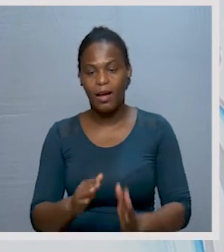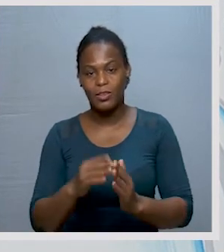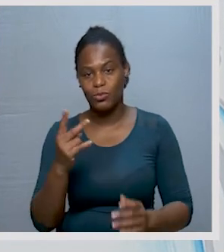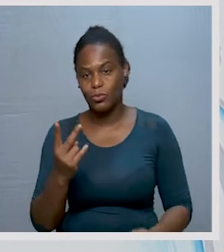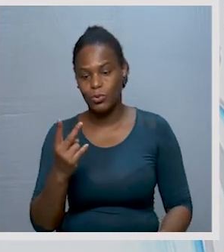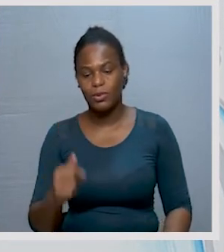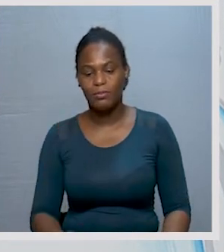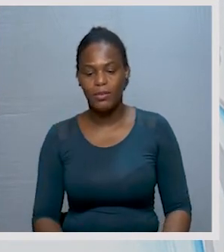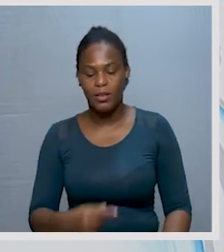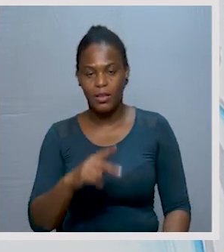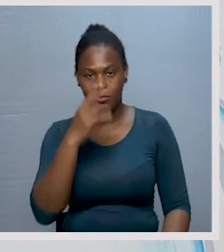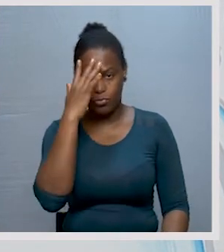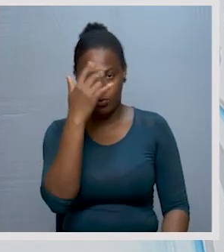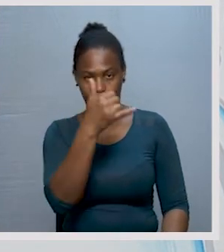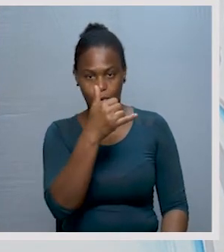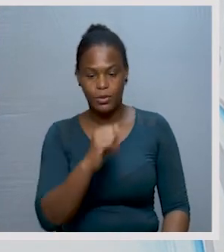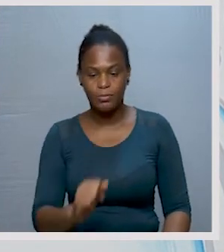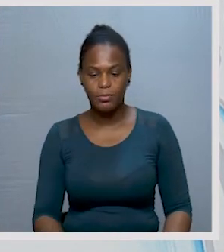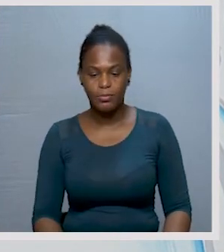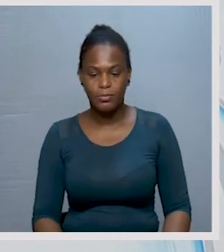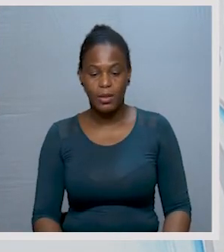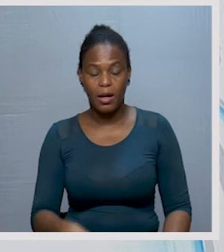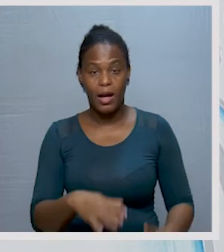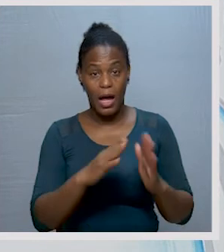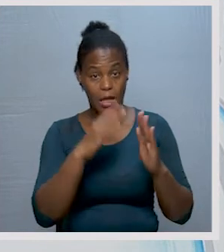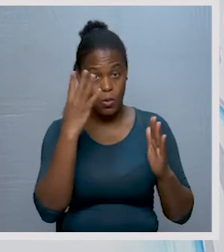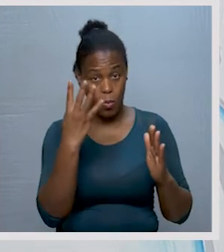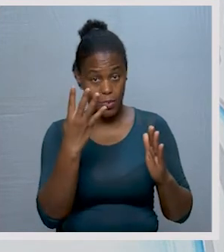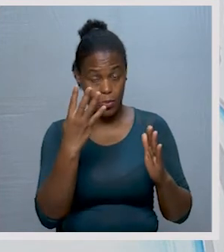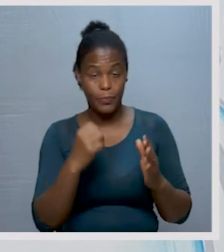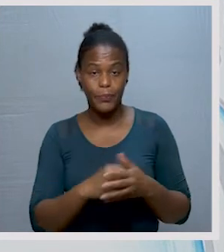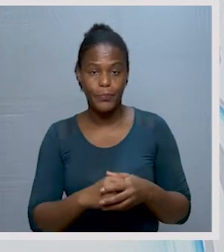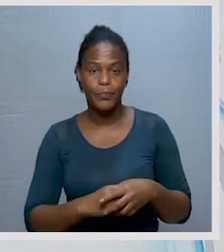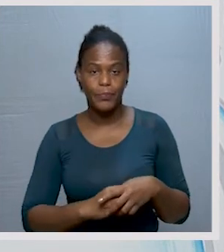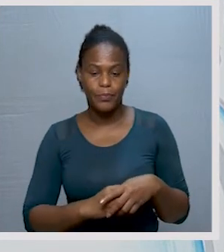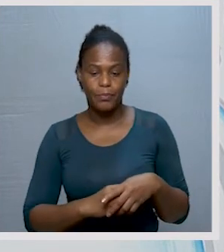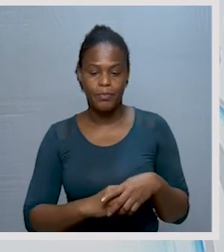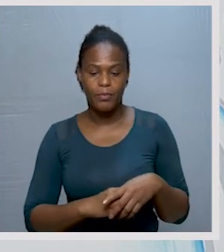São 2 casas, então temos aqui o 2. Aliás, são 4 casas.